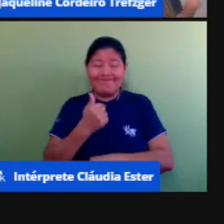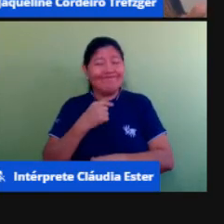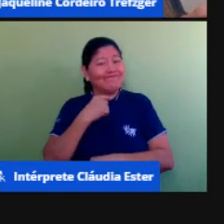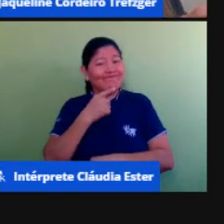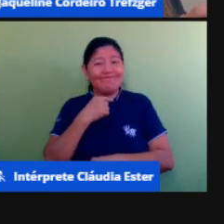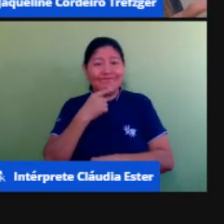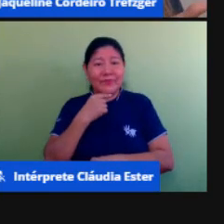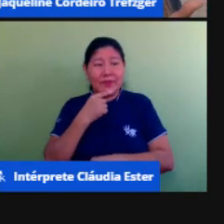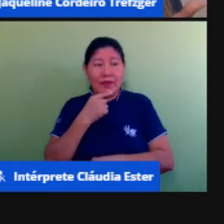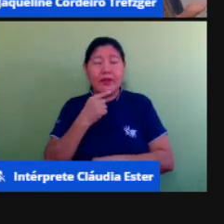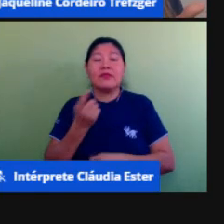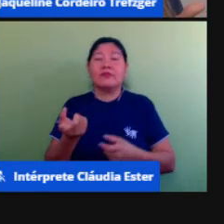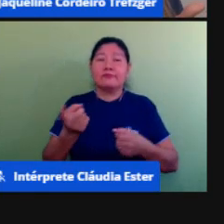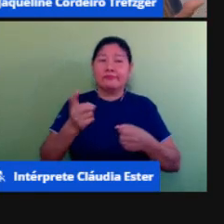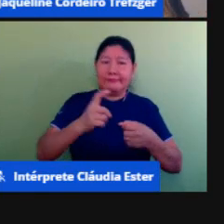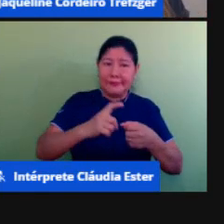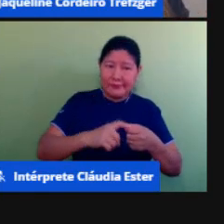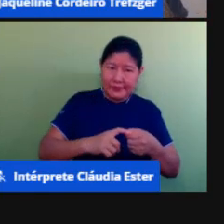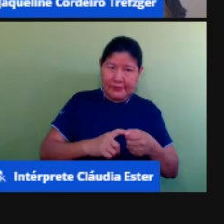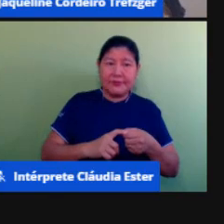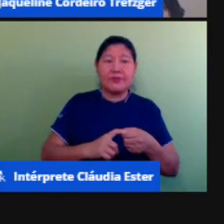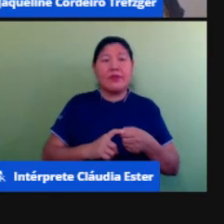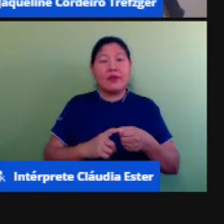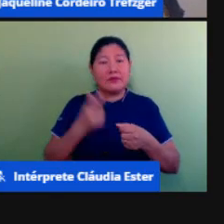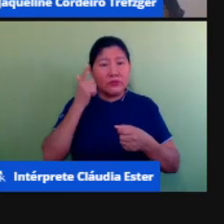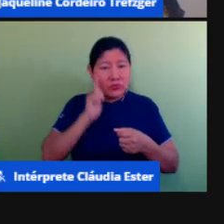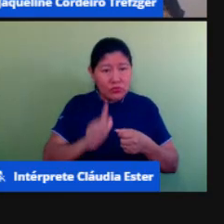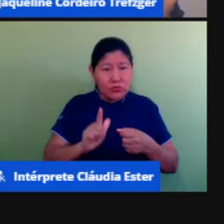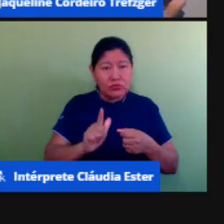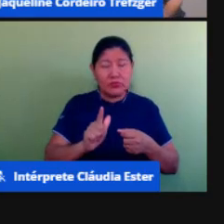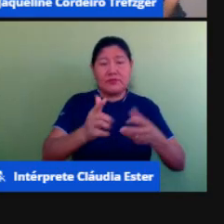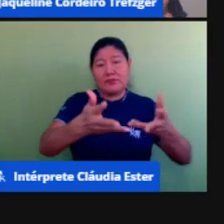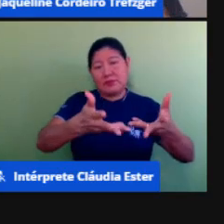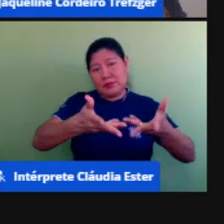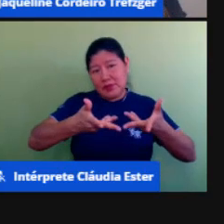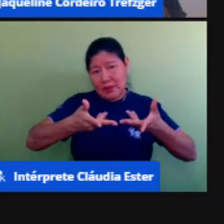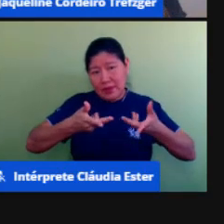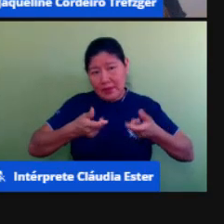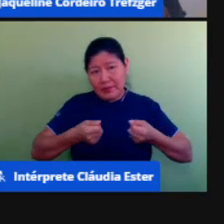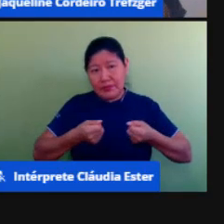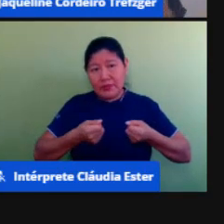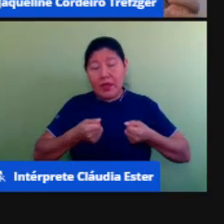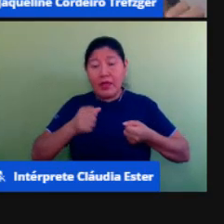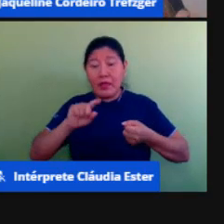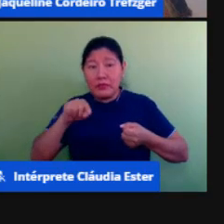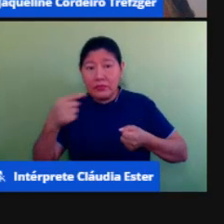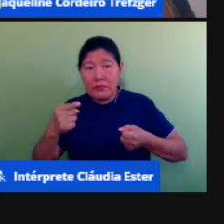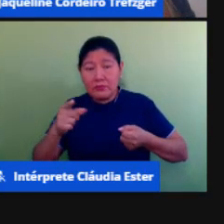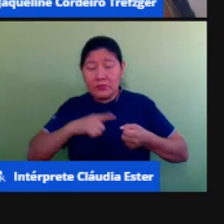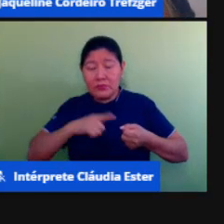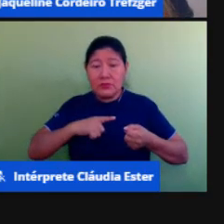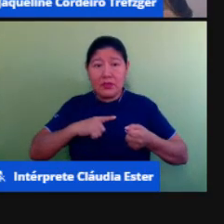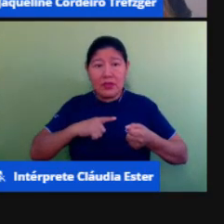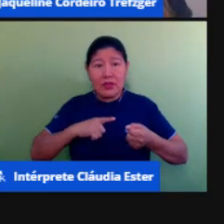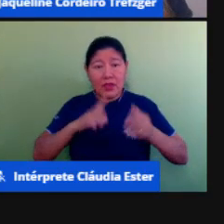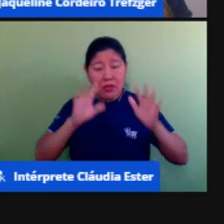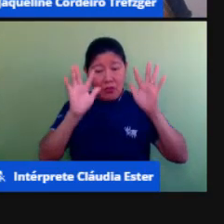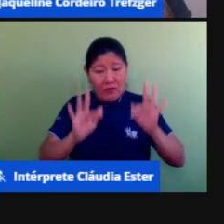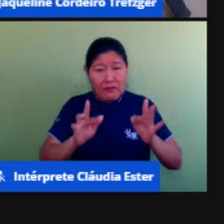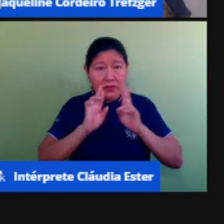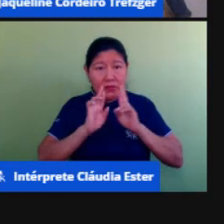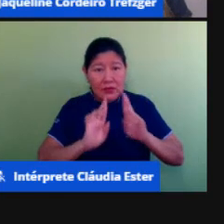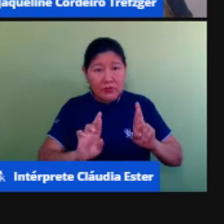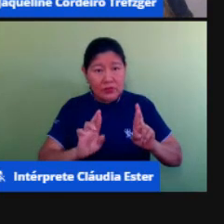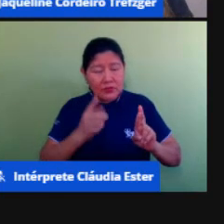em cima daquela habilidade. Então, quando a gente tem o resultado da ação, aí nos diz a respeito de a